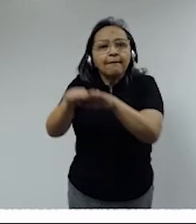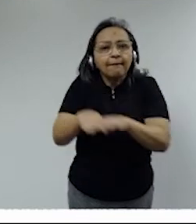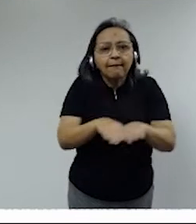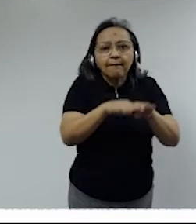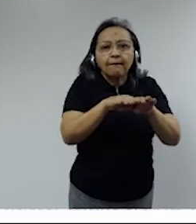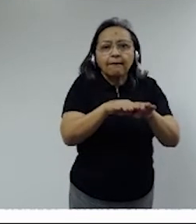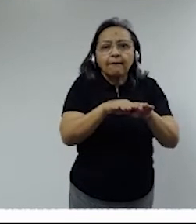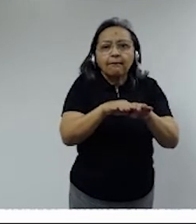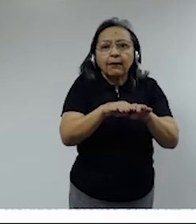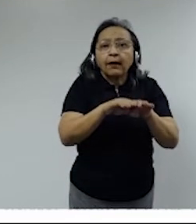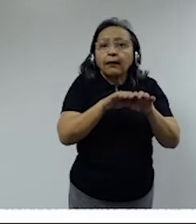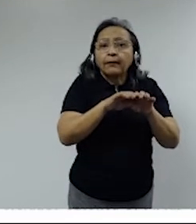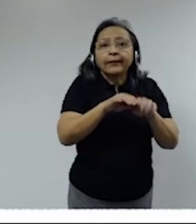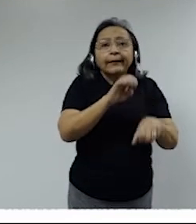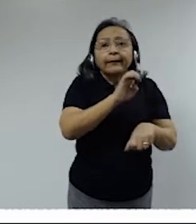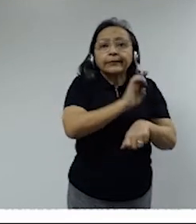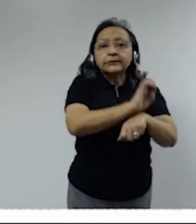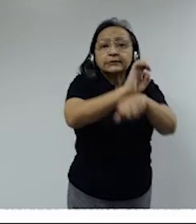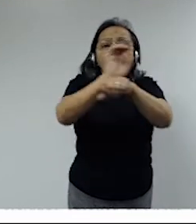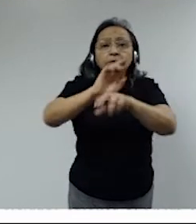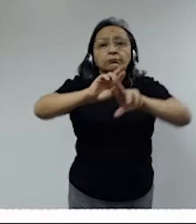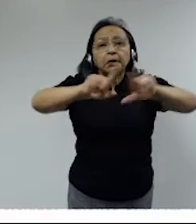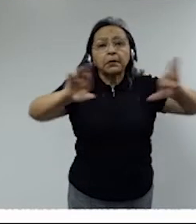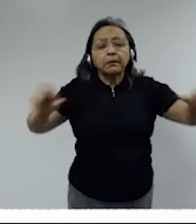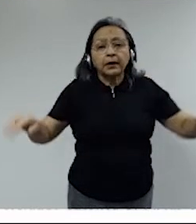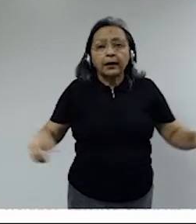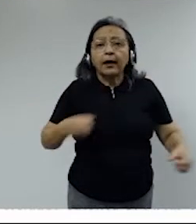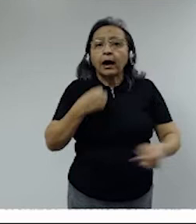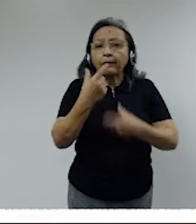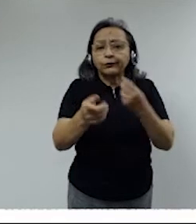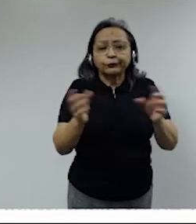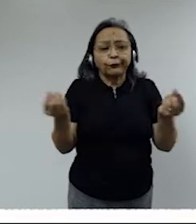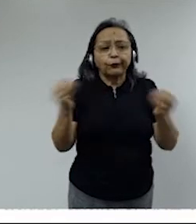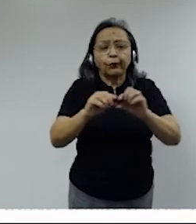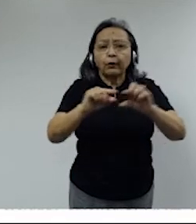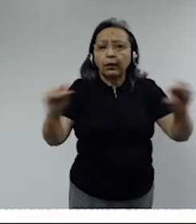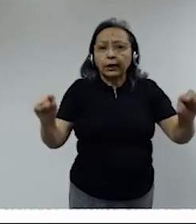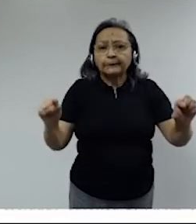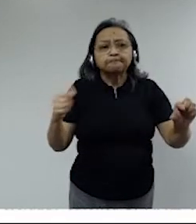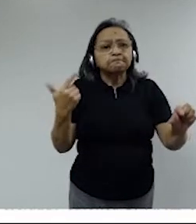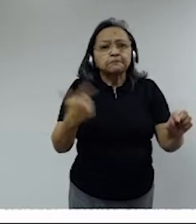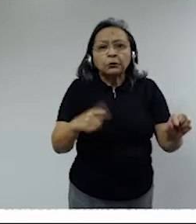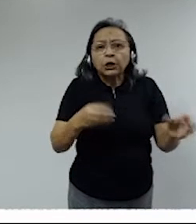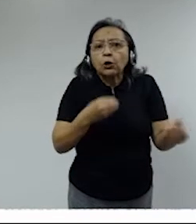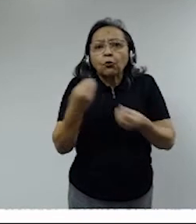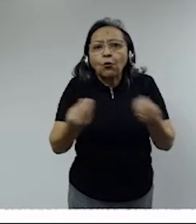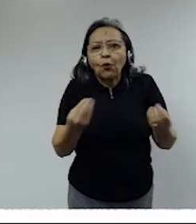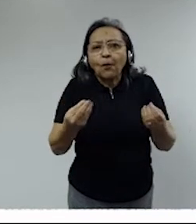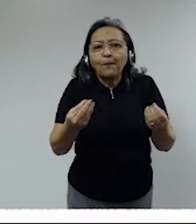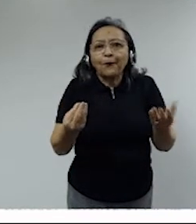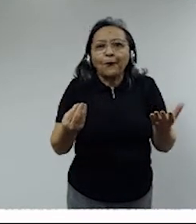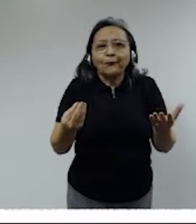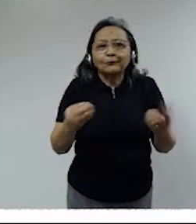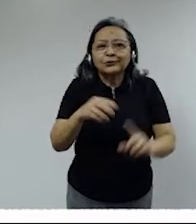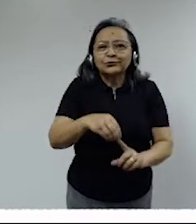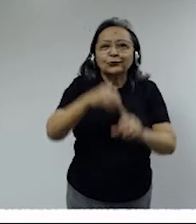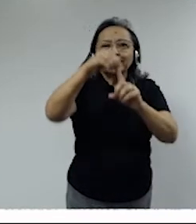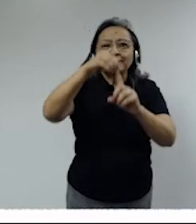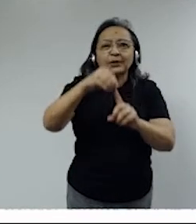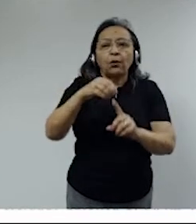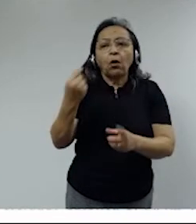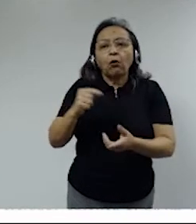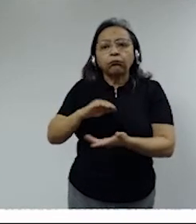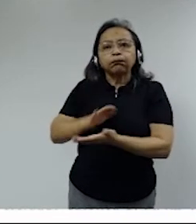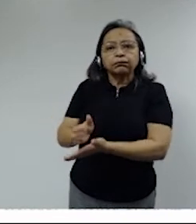Alguns destacam alguns aspectos como não há que se falar em priorização ou